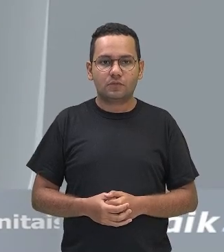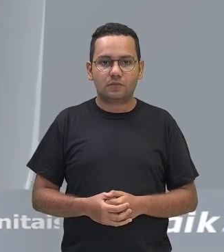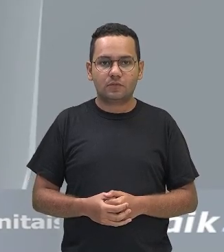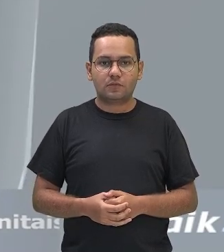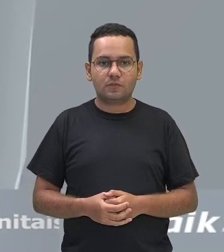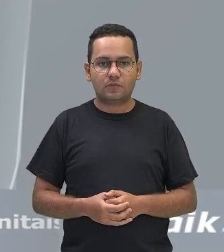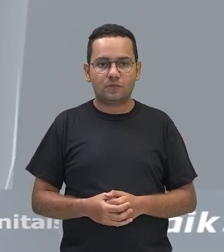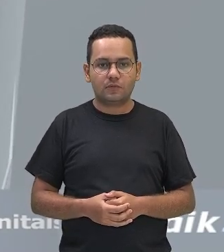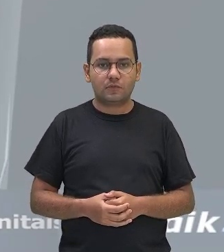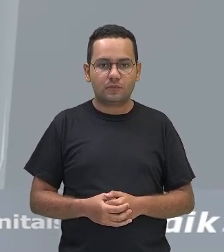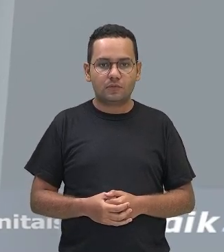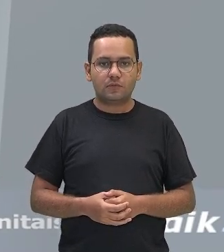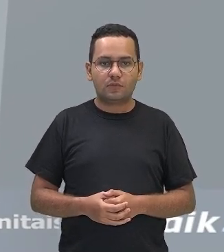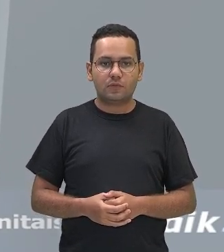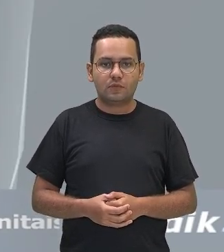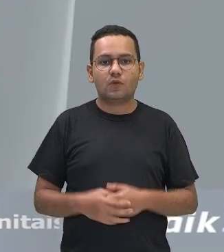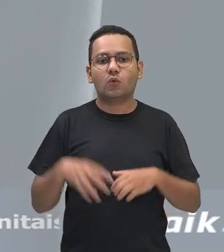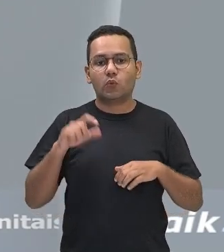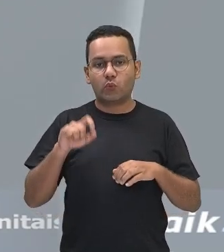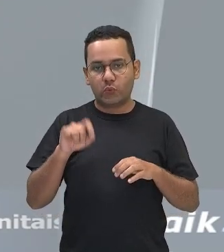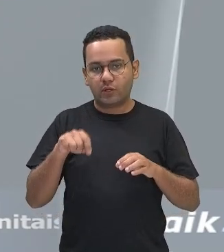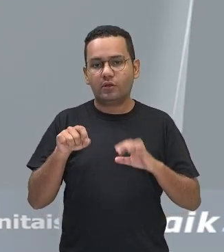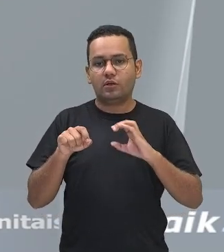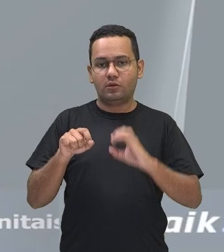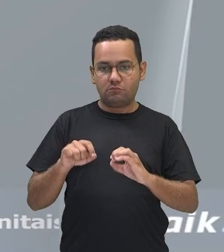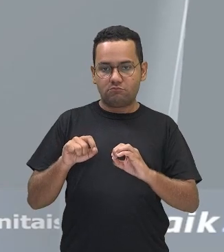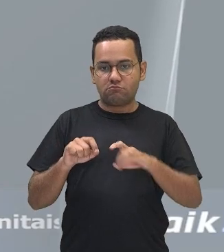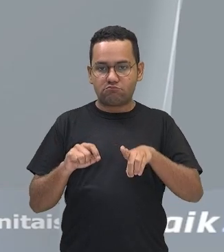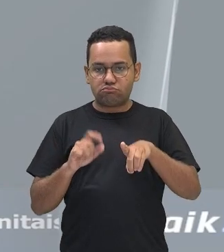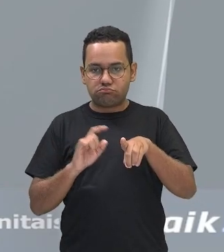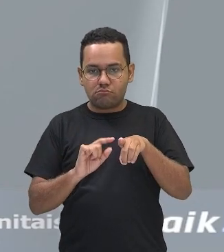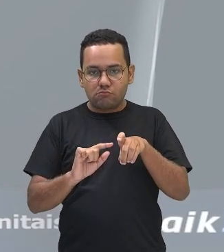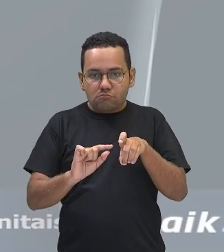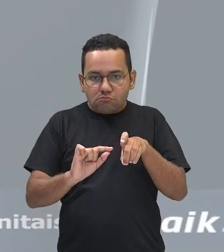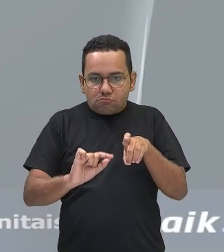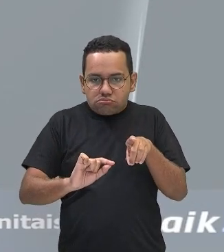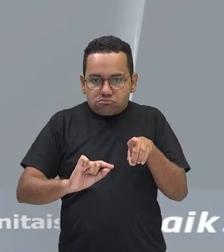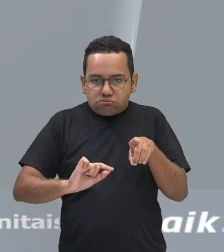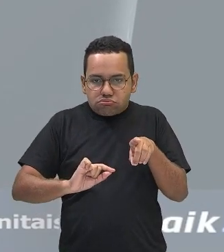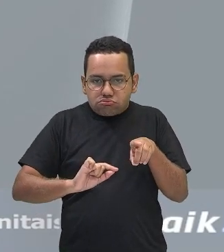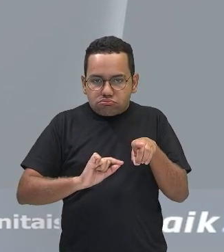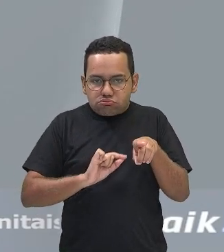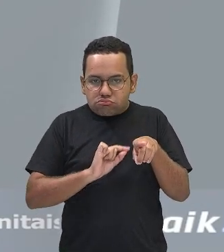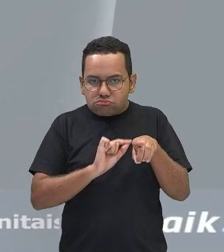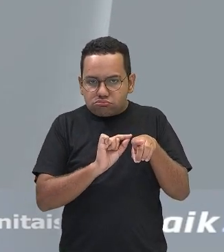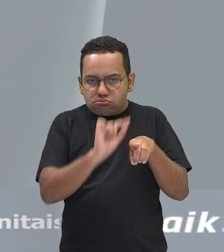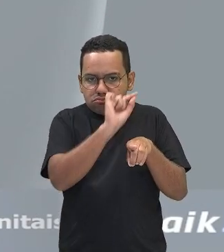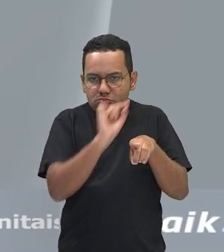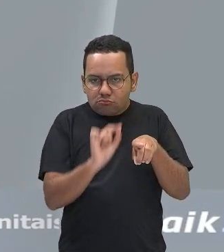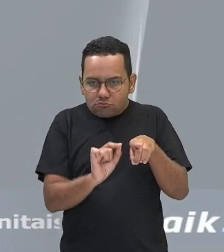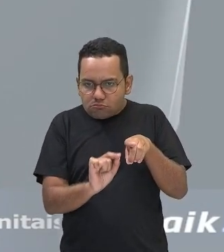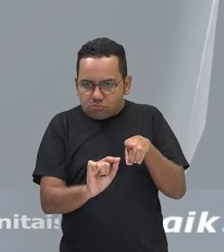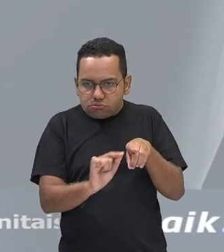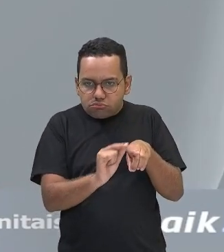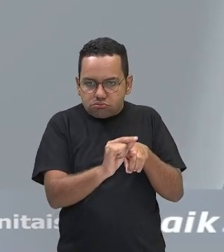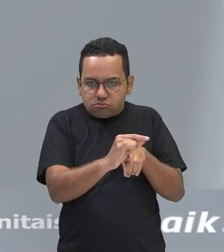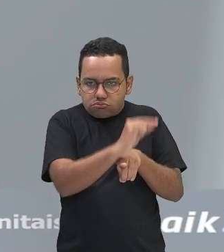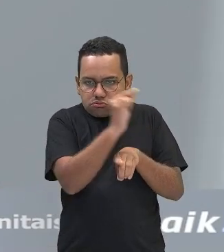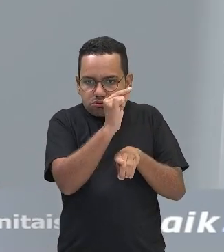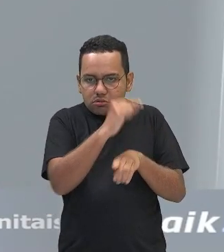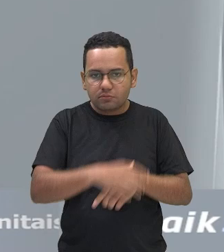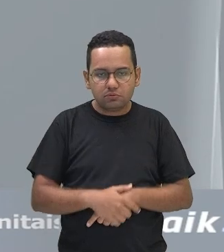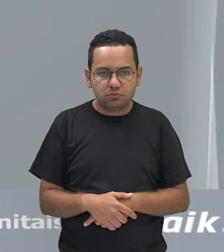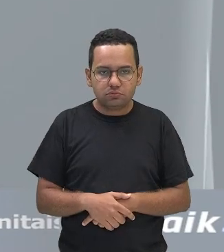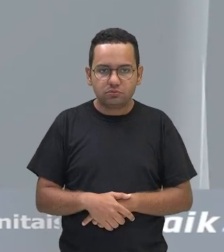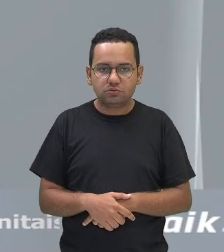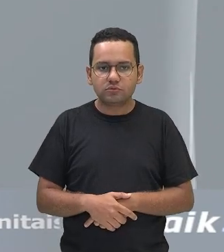canais deferentes ou ducto deferente. Parecem duas mangueirazinhas aí que vão na direção de cima, certo?